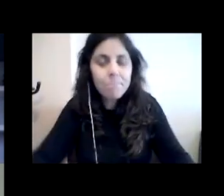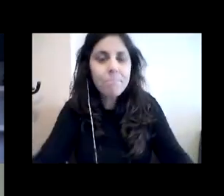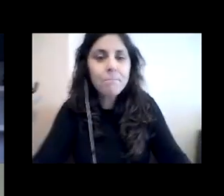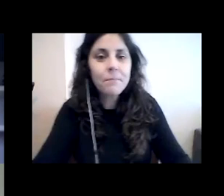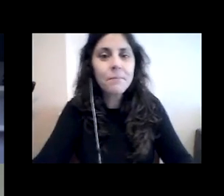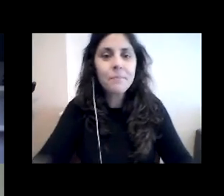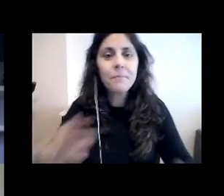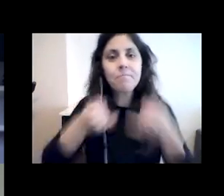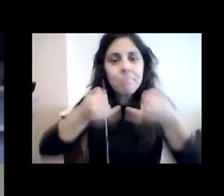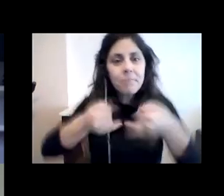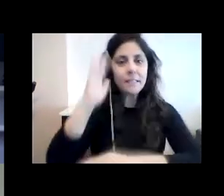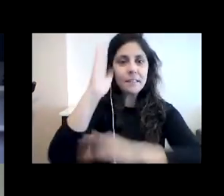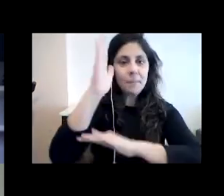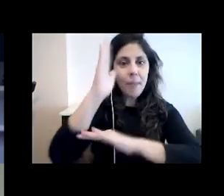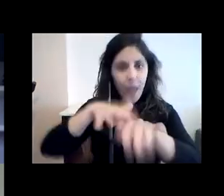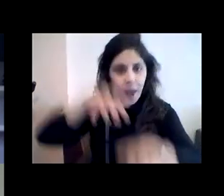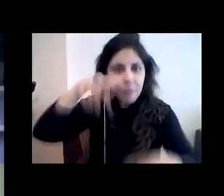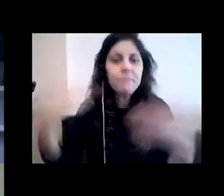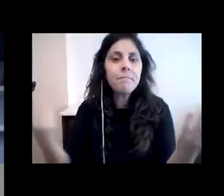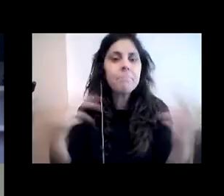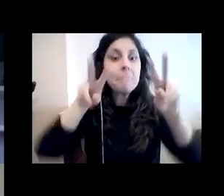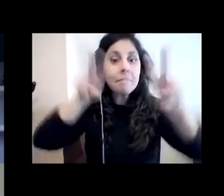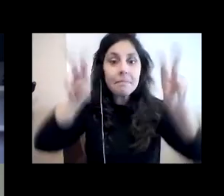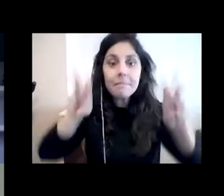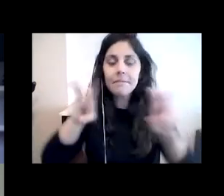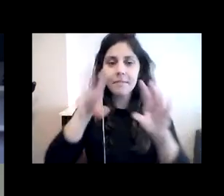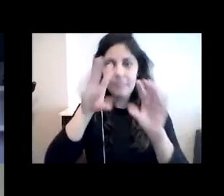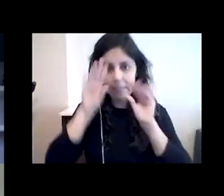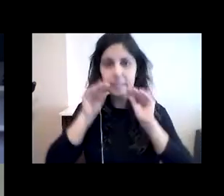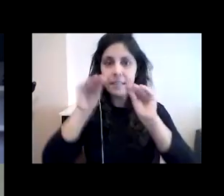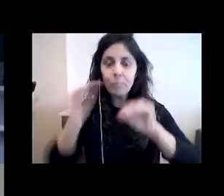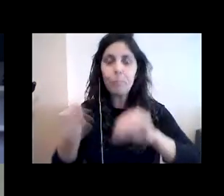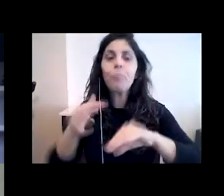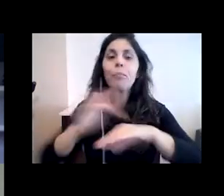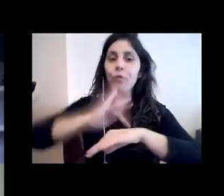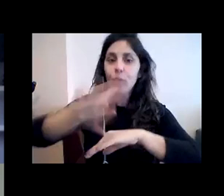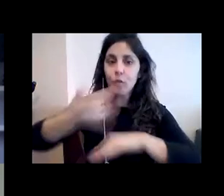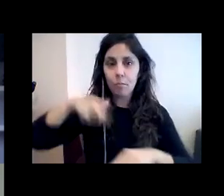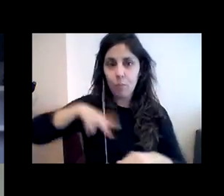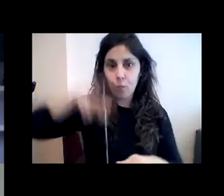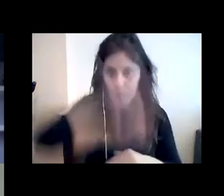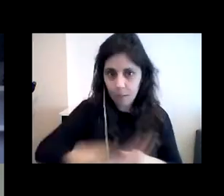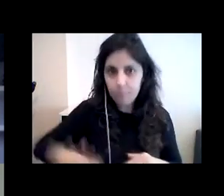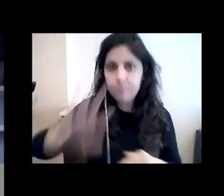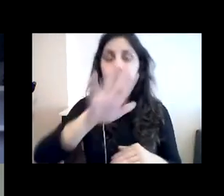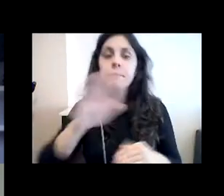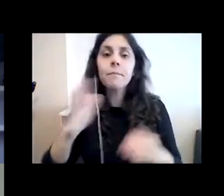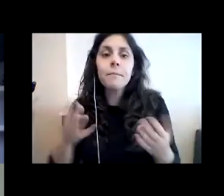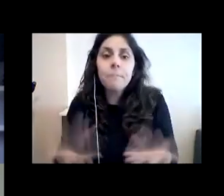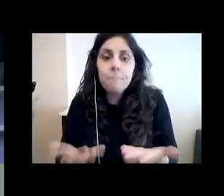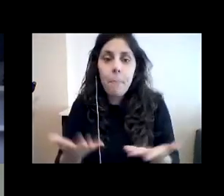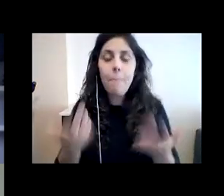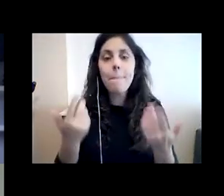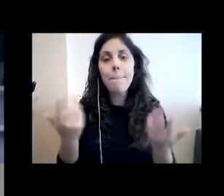seminário, desta vez dedicado ao ensino profissional em Portugal, o momento presente e